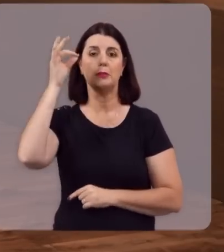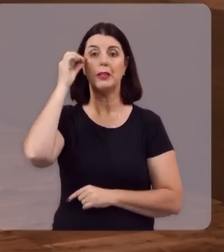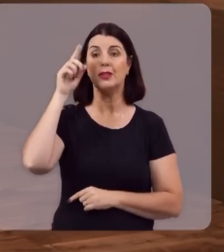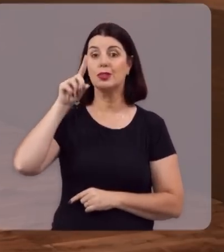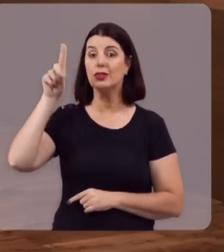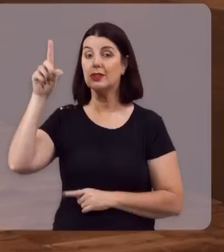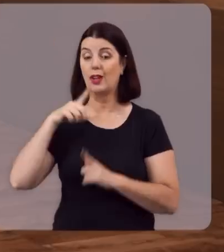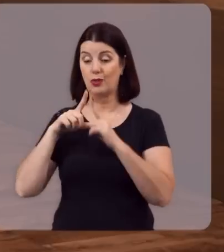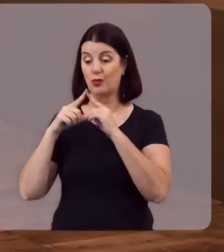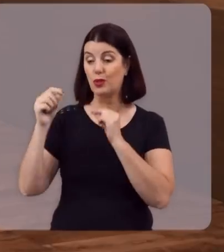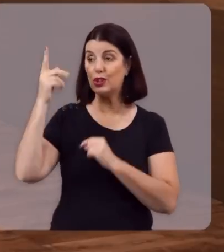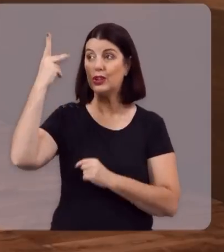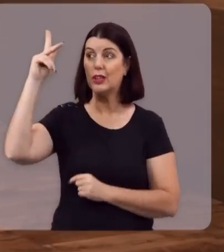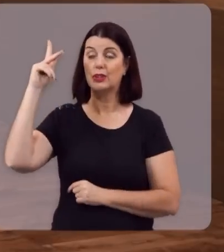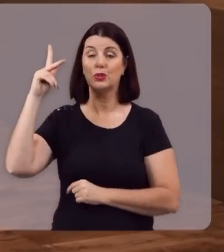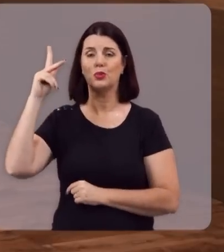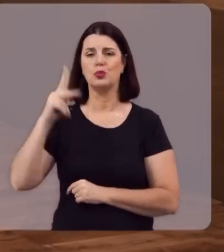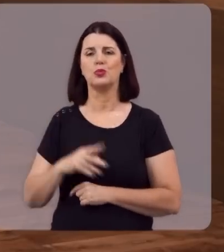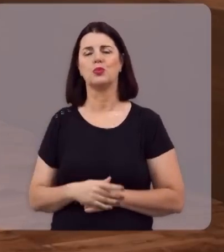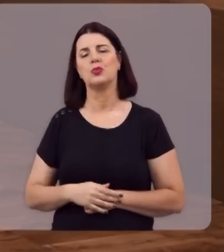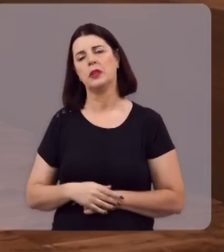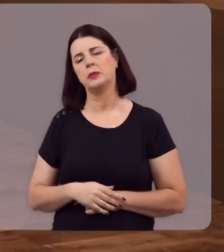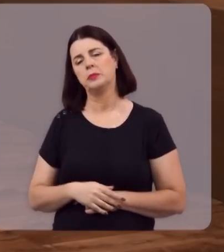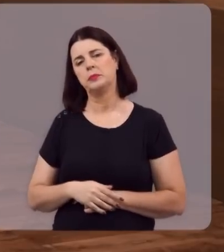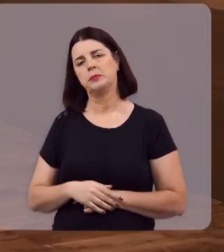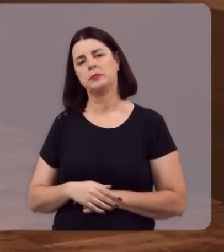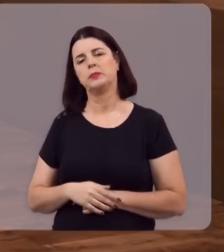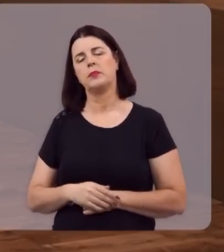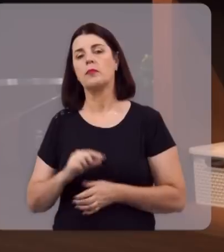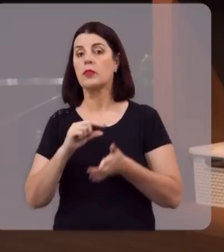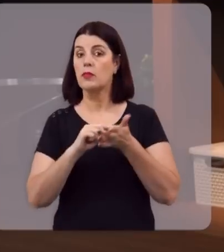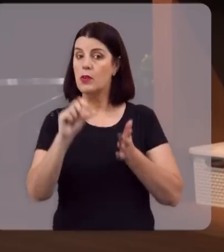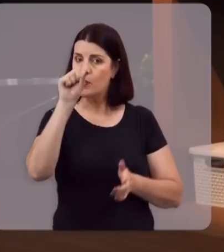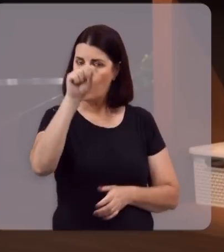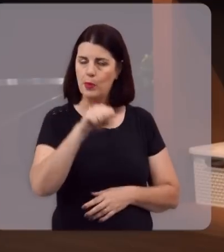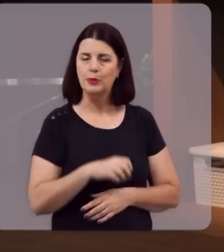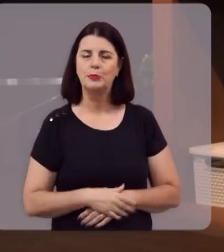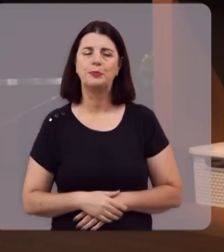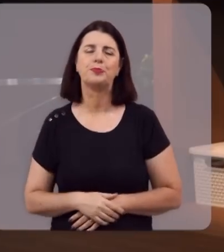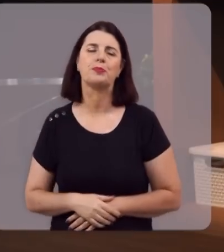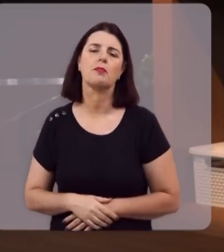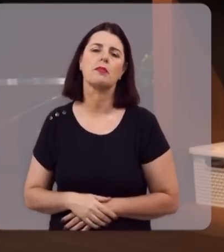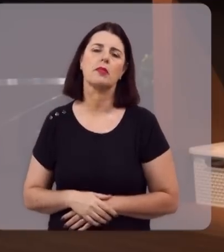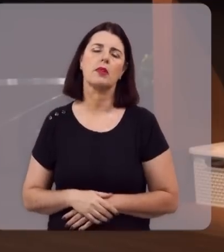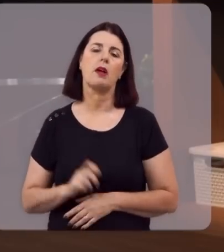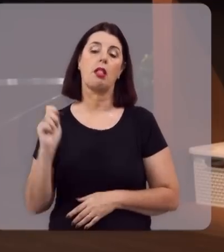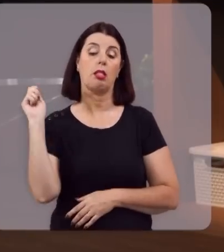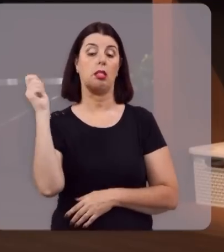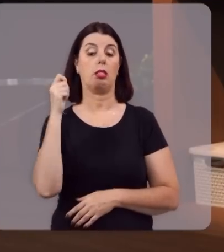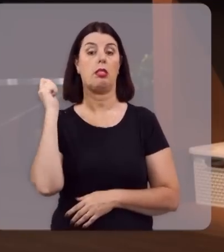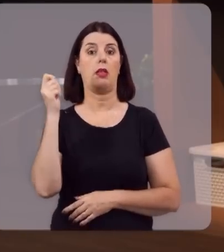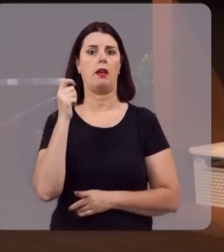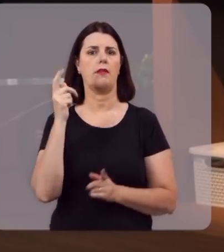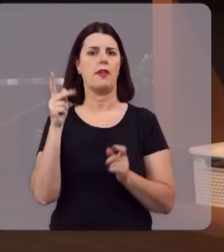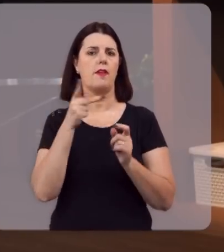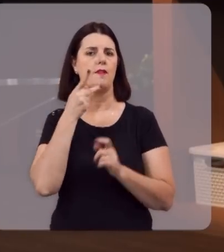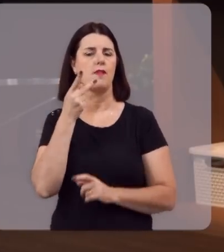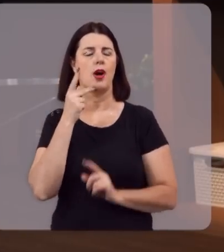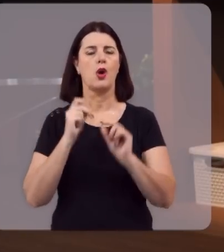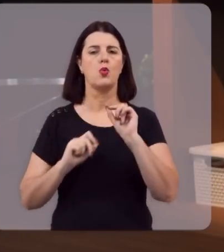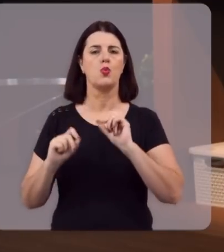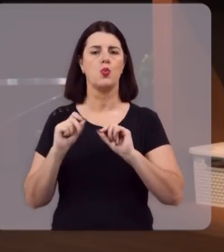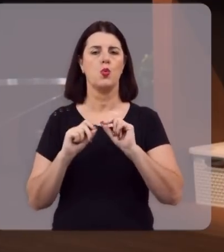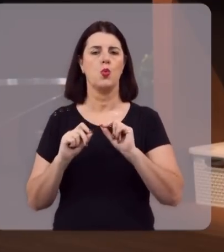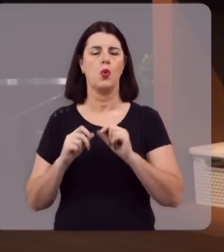nem fugir da sua face no verso 8 Davi cria